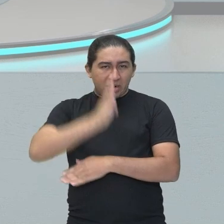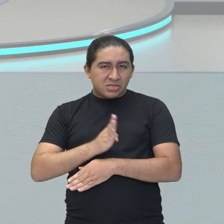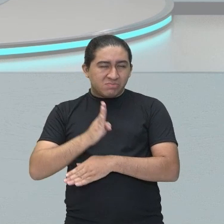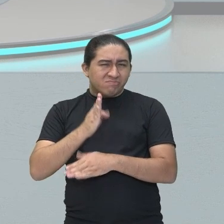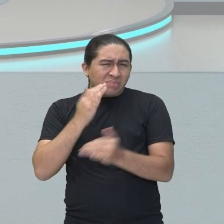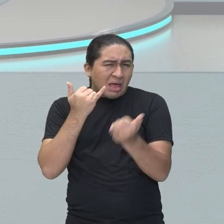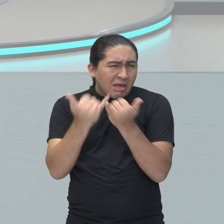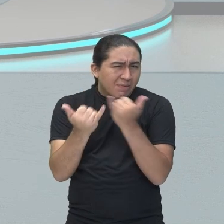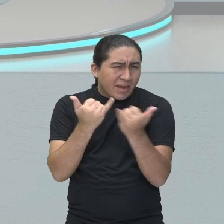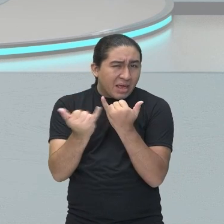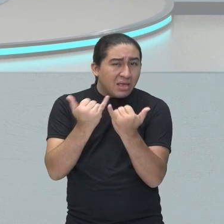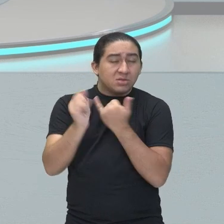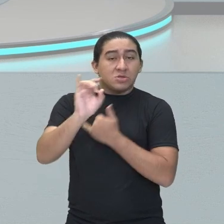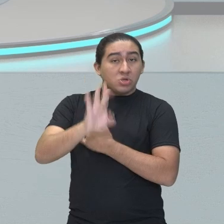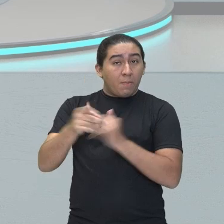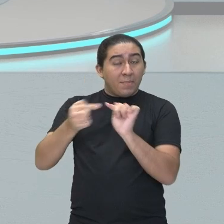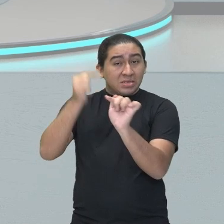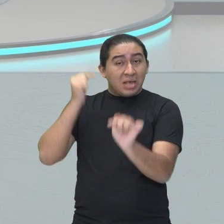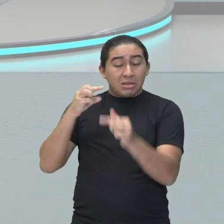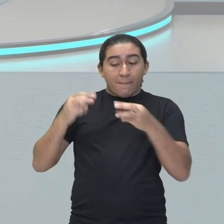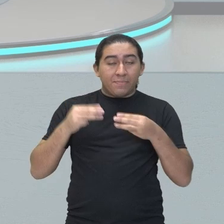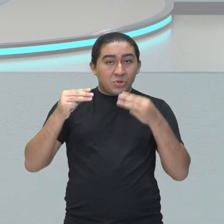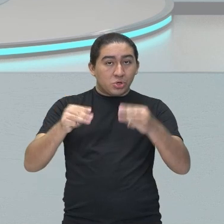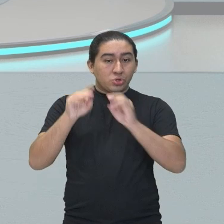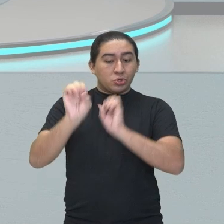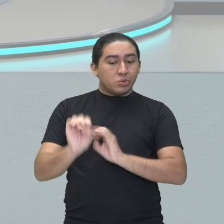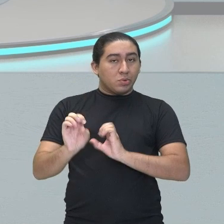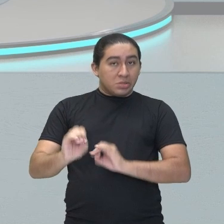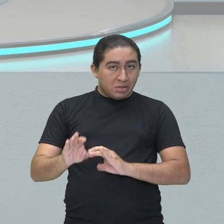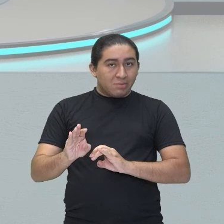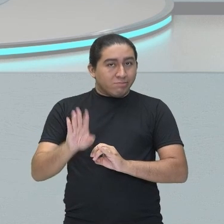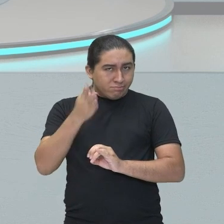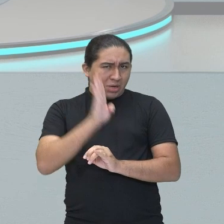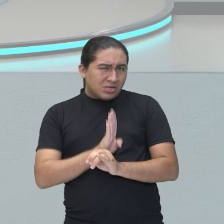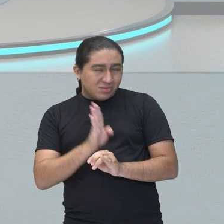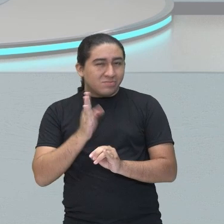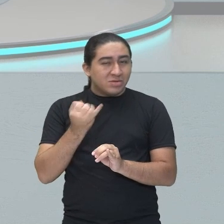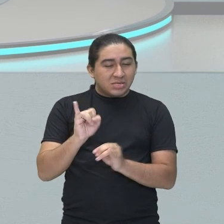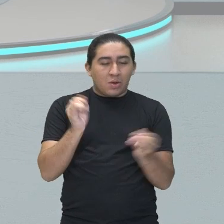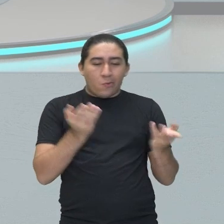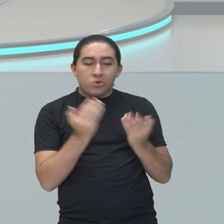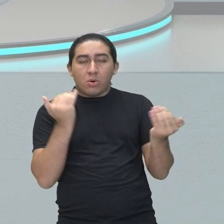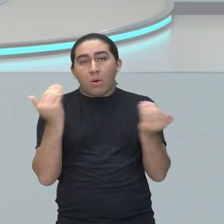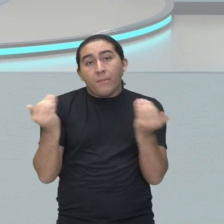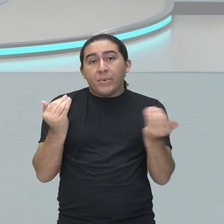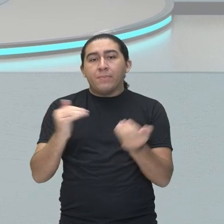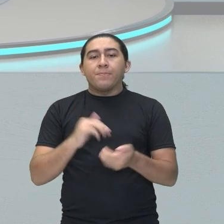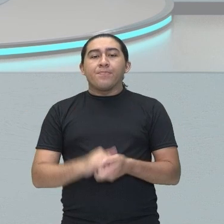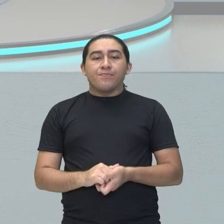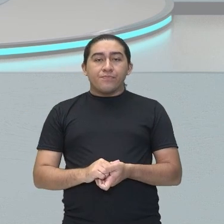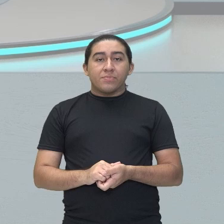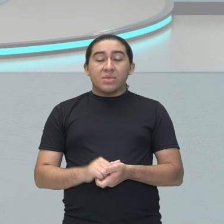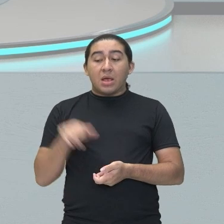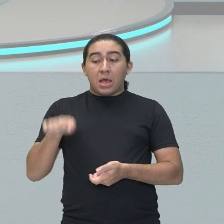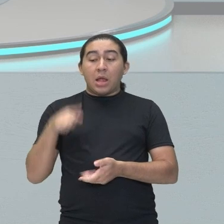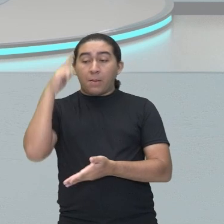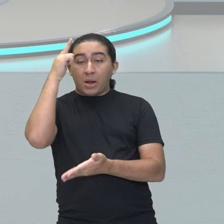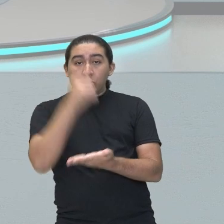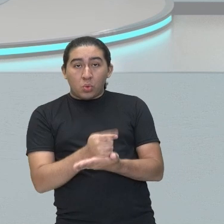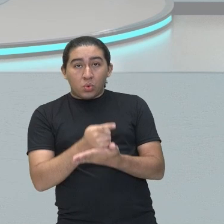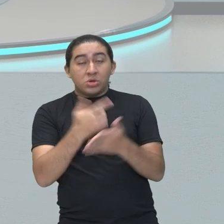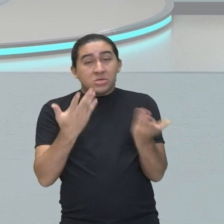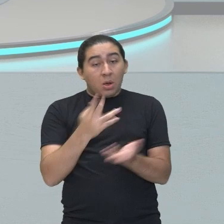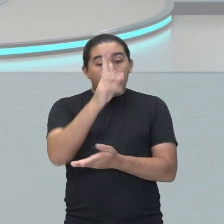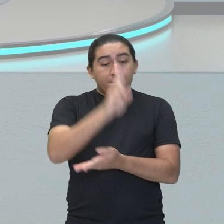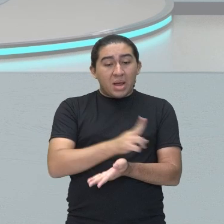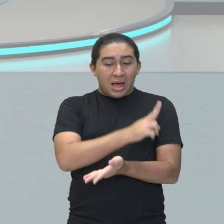era o ministro da Educação no Brasil, vamos se dizer se fosse hoje. Então, por ordem dele, foram expulsos todos